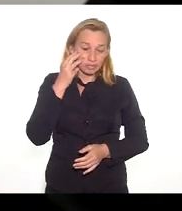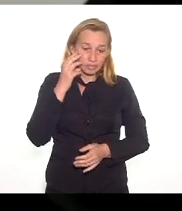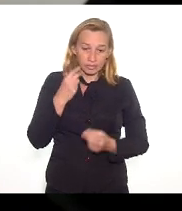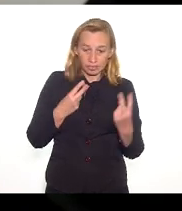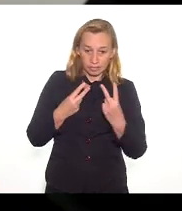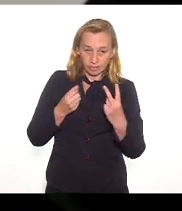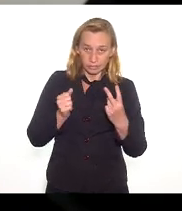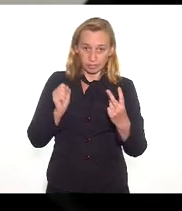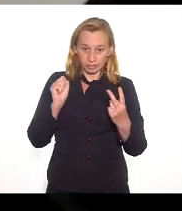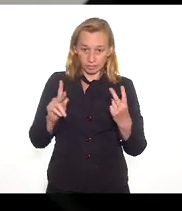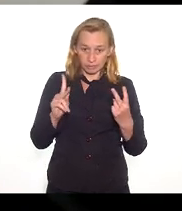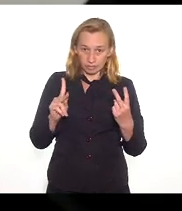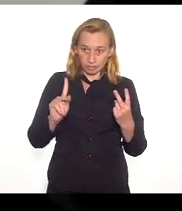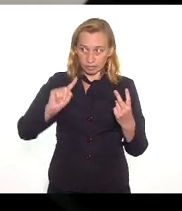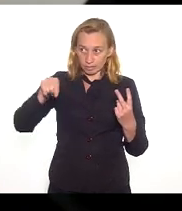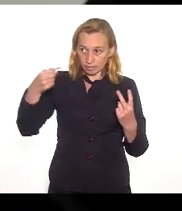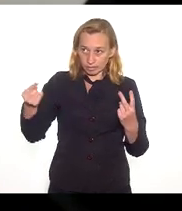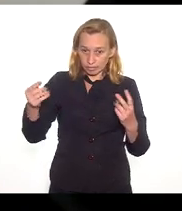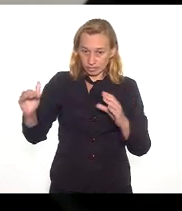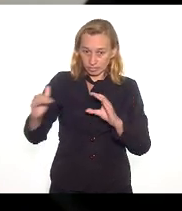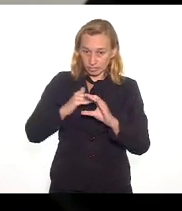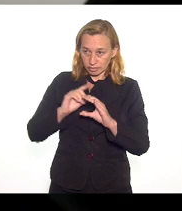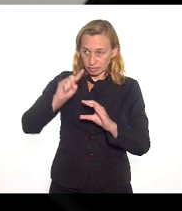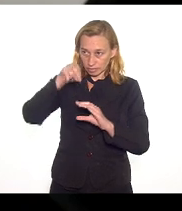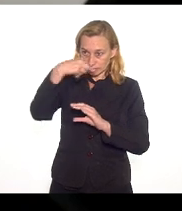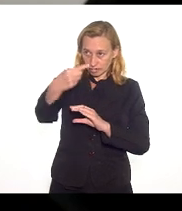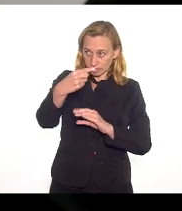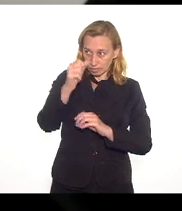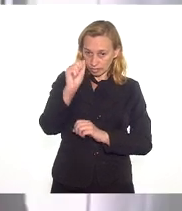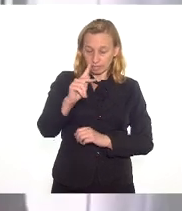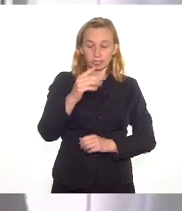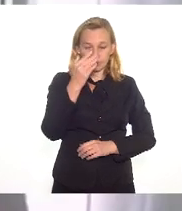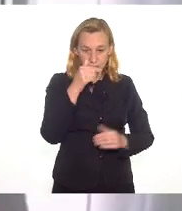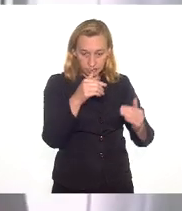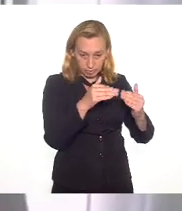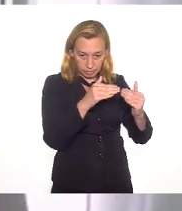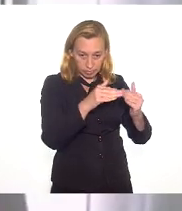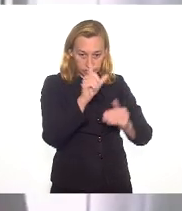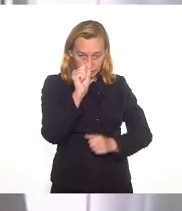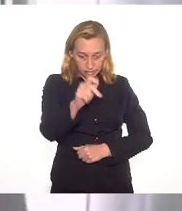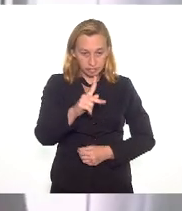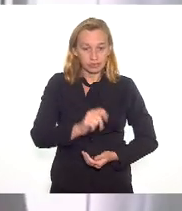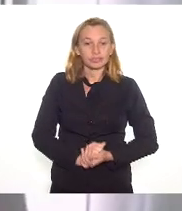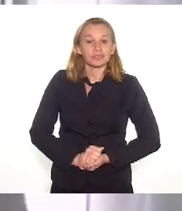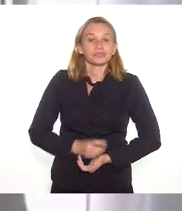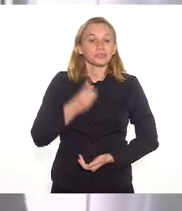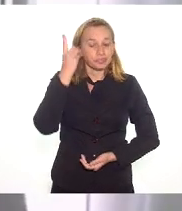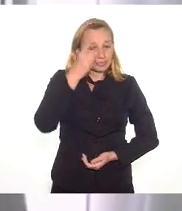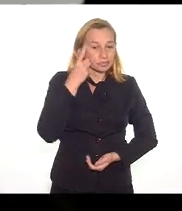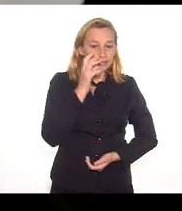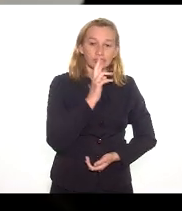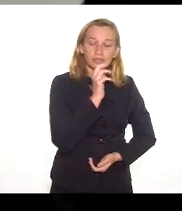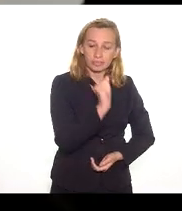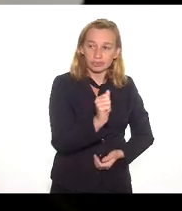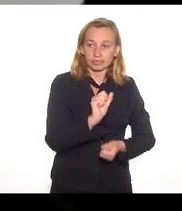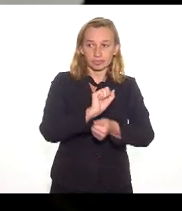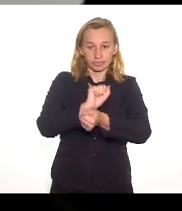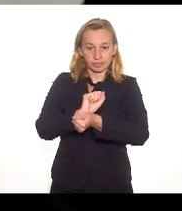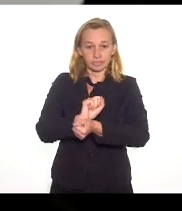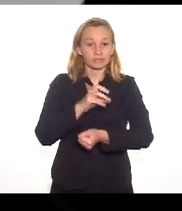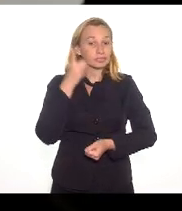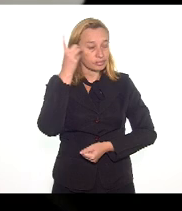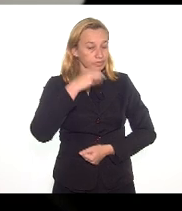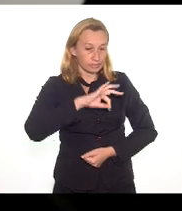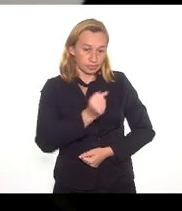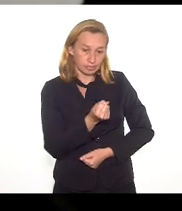dois estão ok, os outros que Vossa Excelência mandou, fica para a próxima. Combinado, obrigado. Deputado Rodrigo Amorim, já vou falar, mas deputada